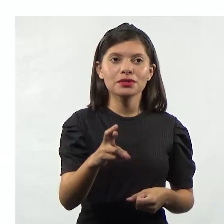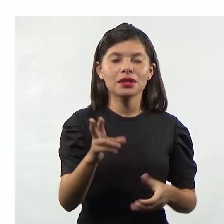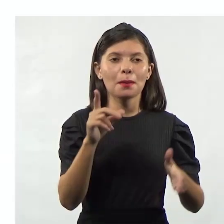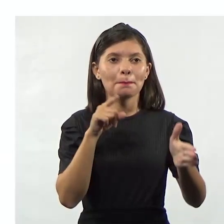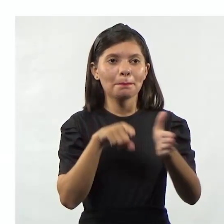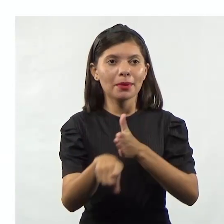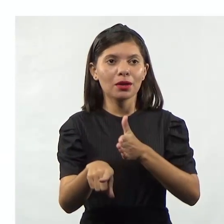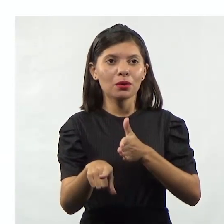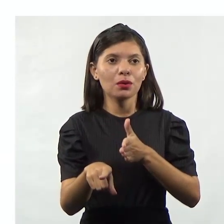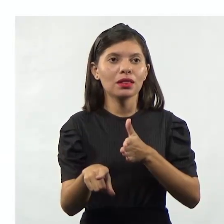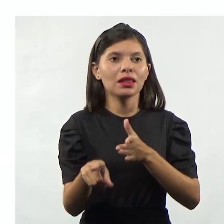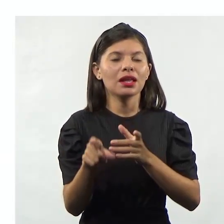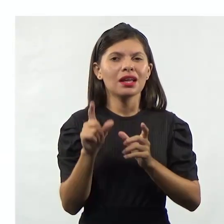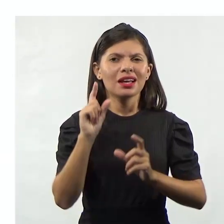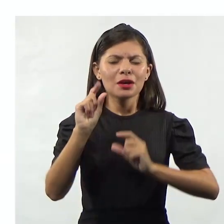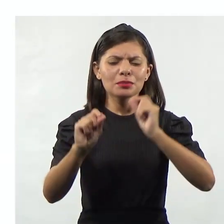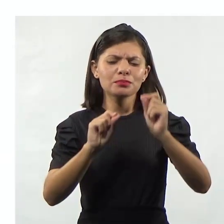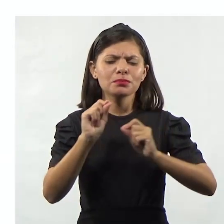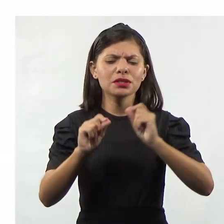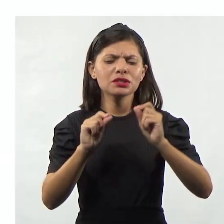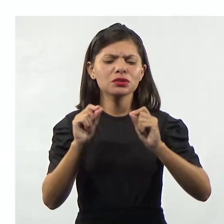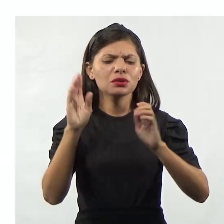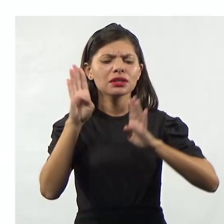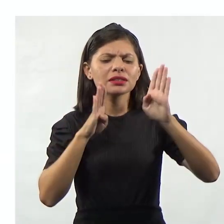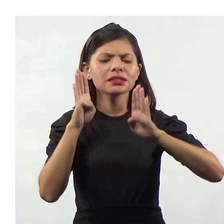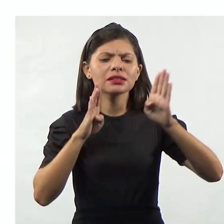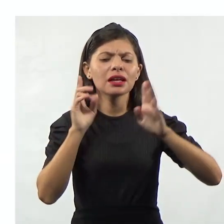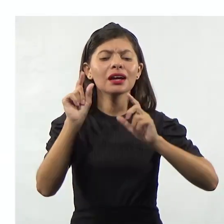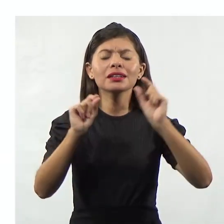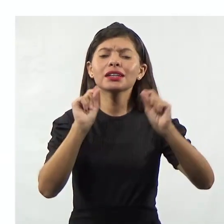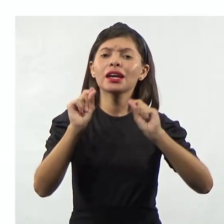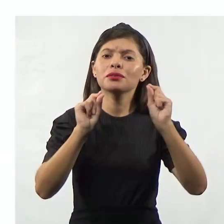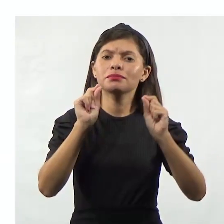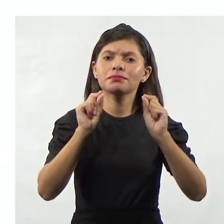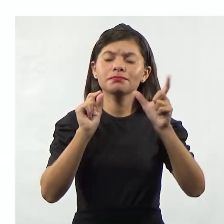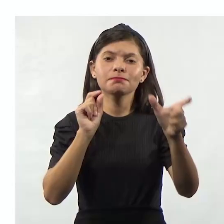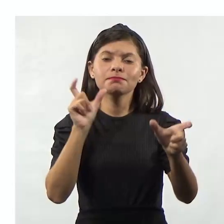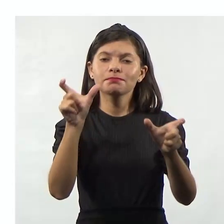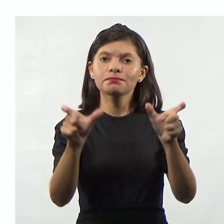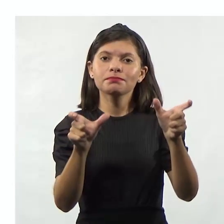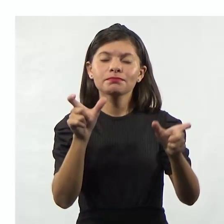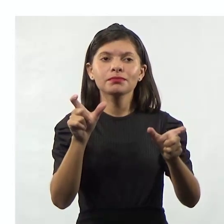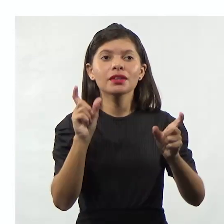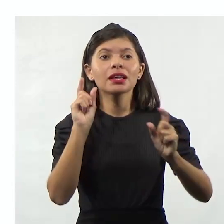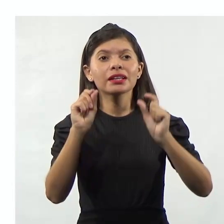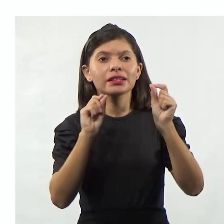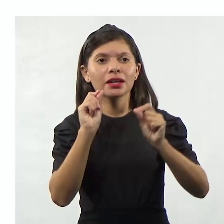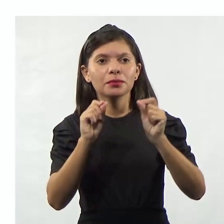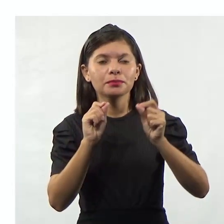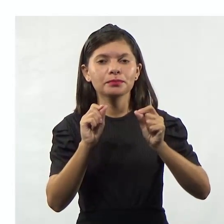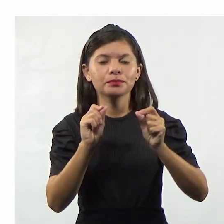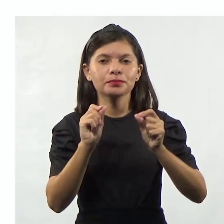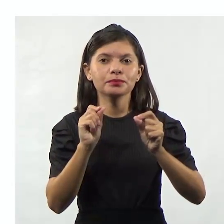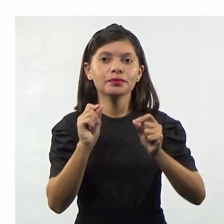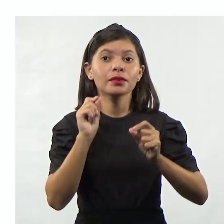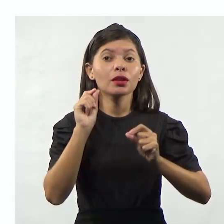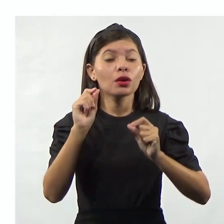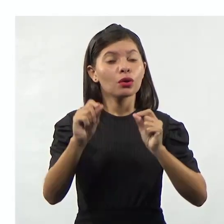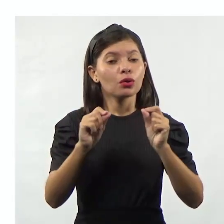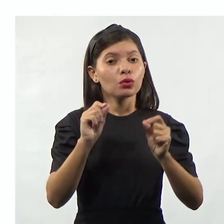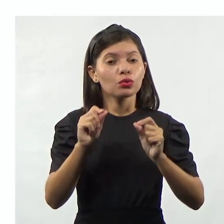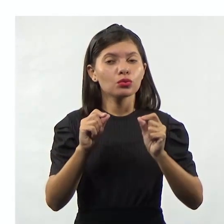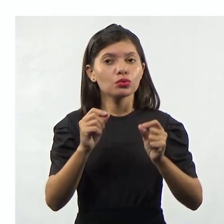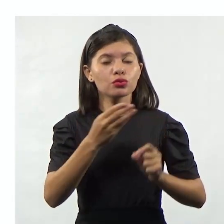A resposta a essa pergunta, quem deve licitar, já está no artigo 1º da 14133. Então, quem